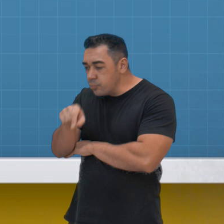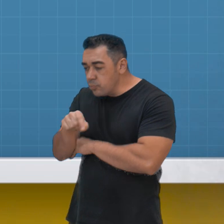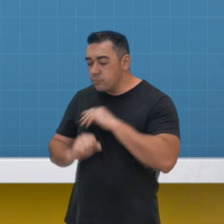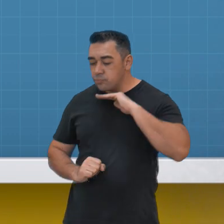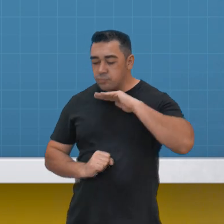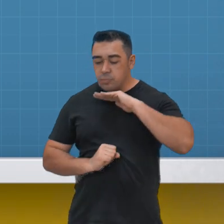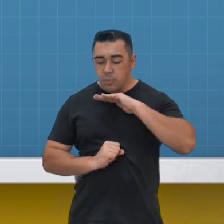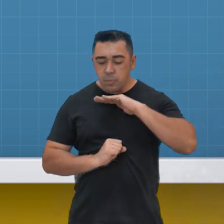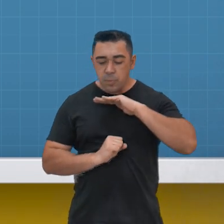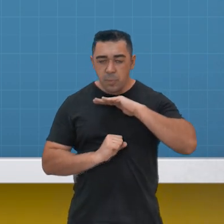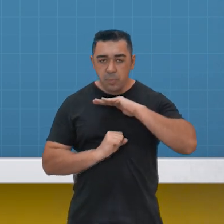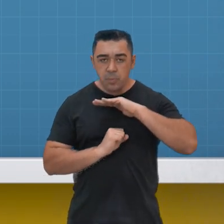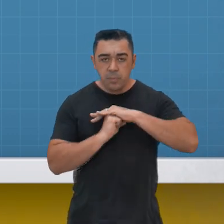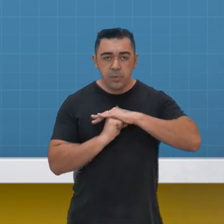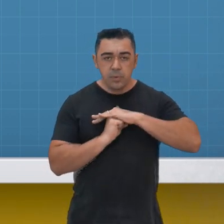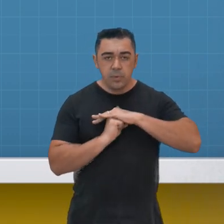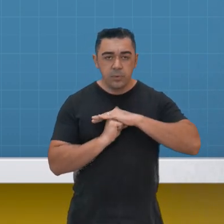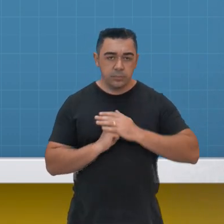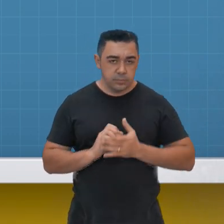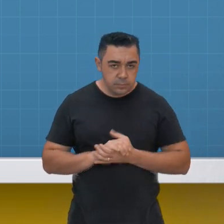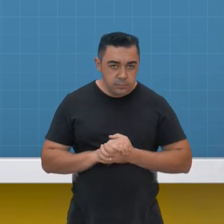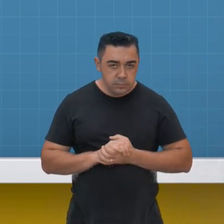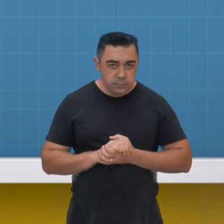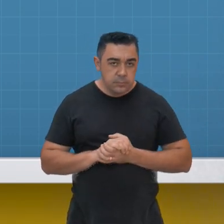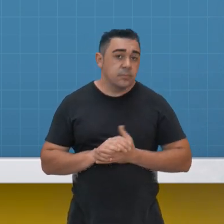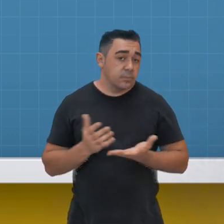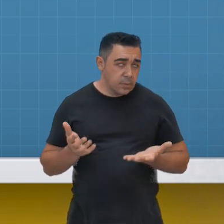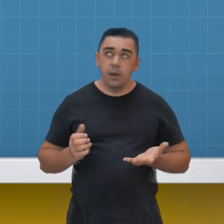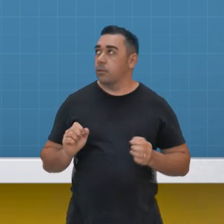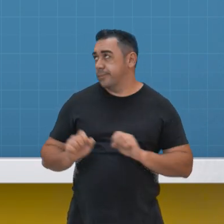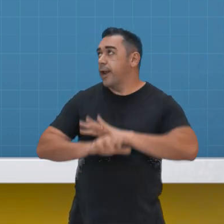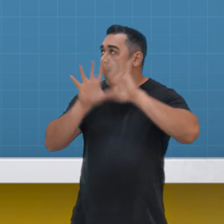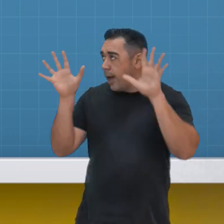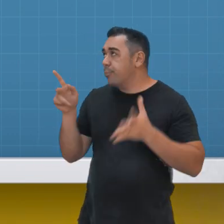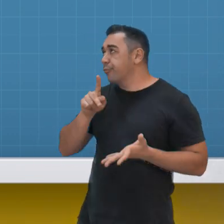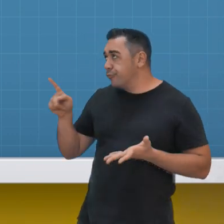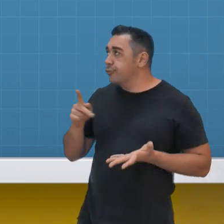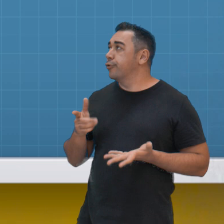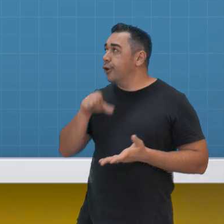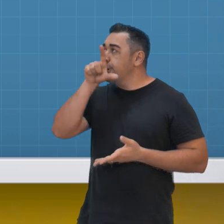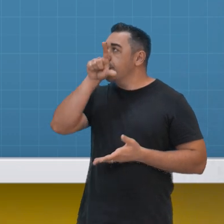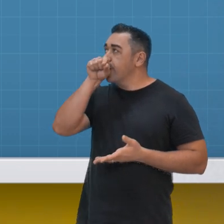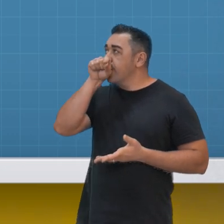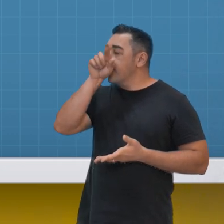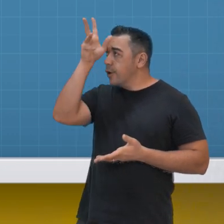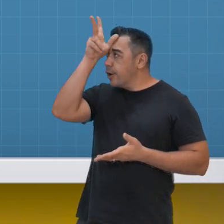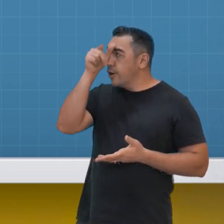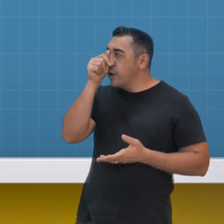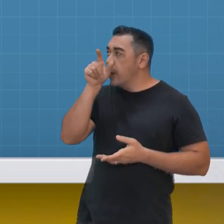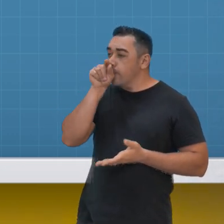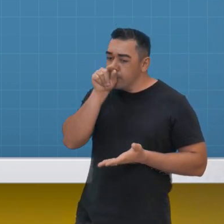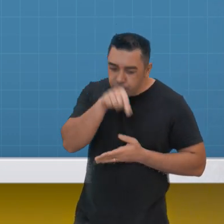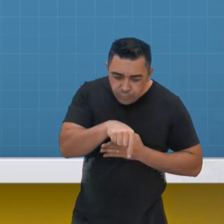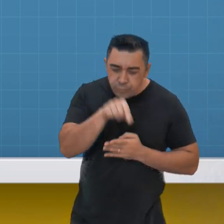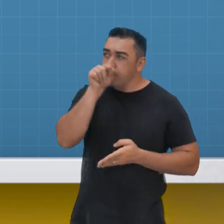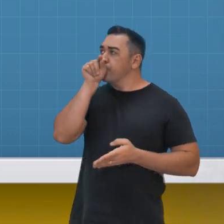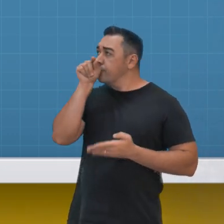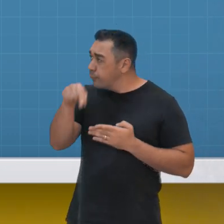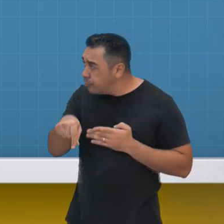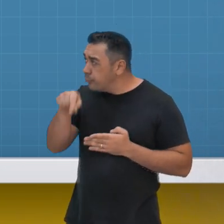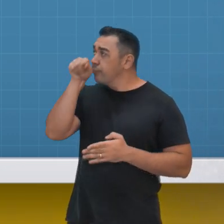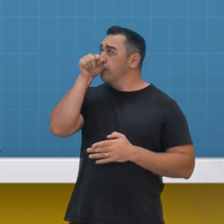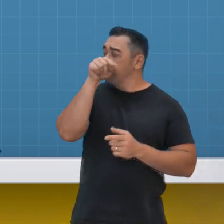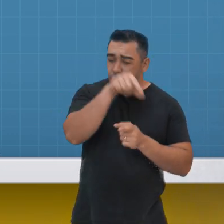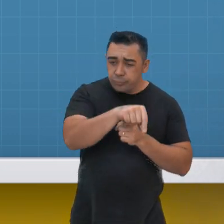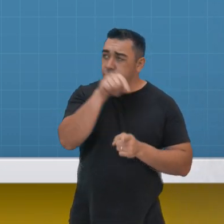Claro, né, professora? A galinha vai comer de grão em grão, ela bica engole, bica. Lembrando que o provérbio é uma analogia